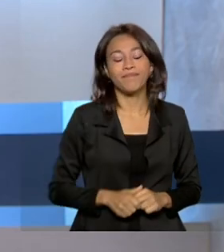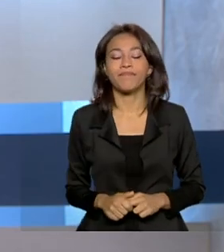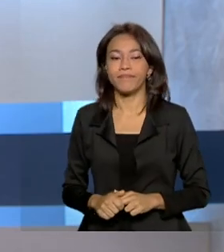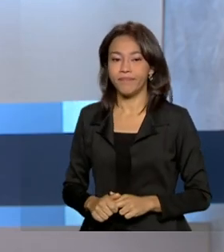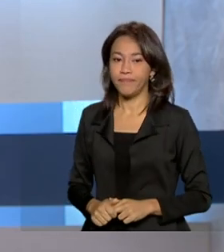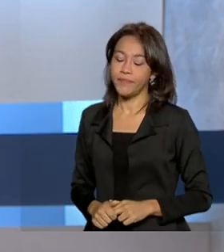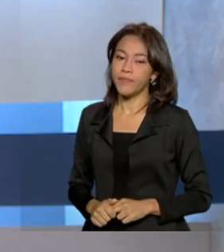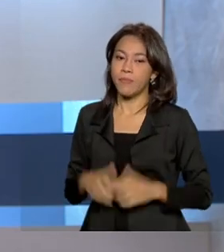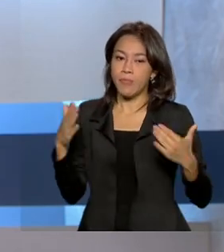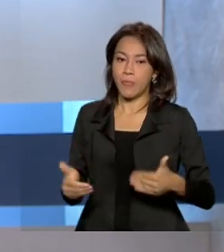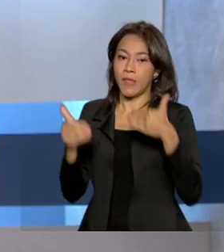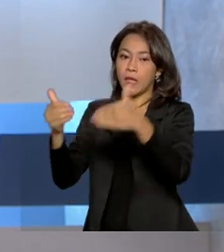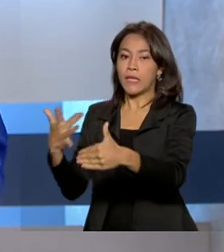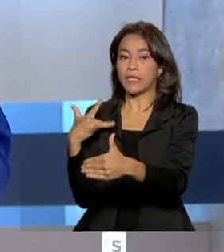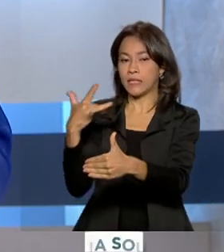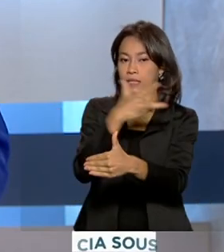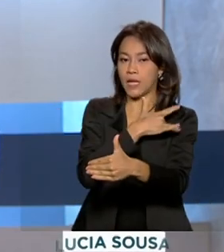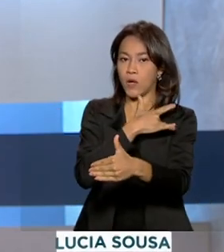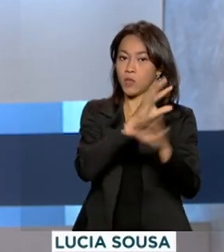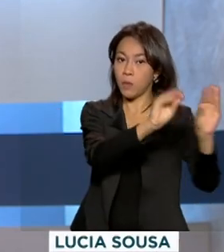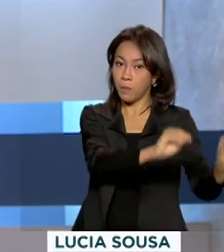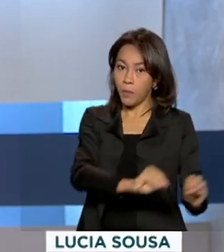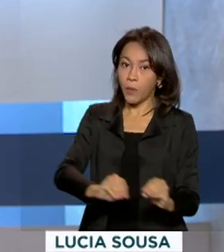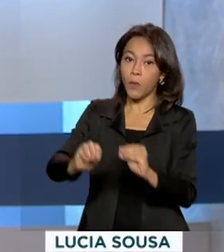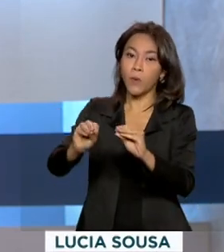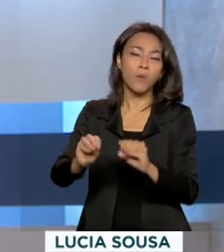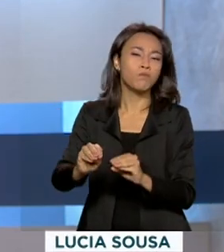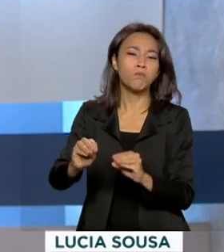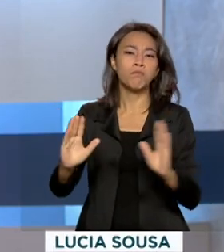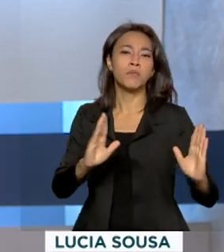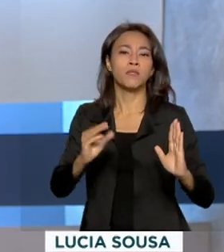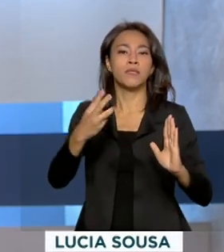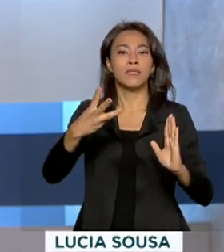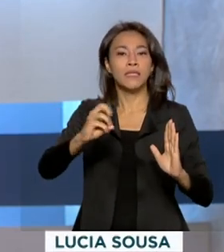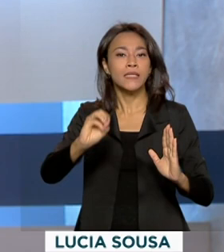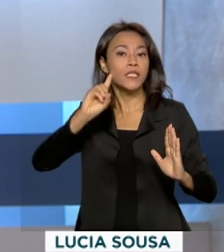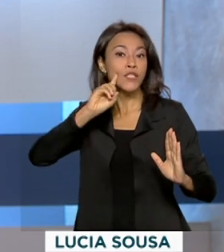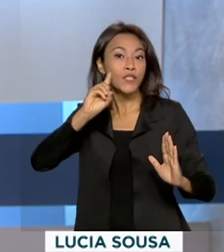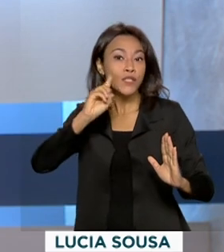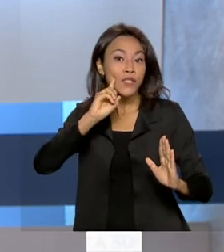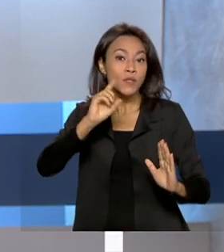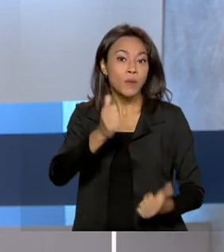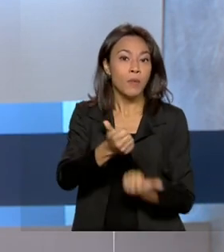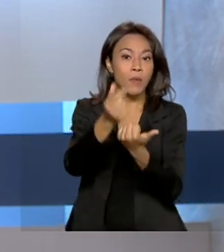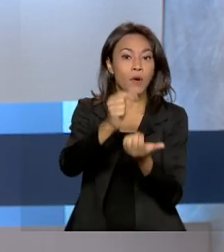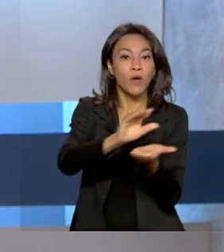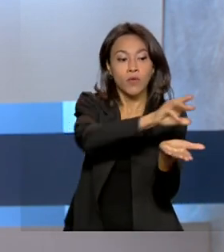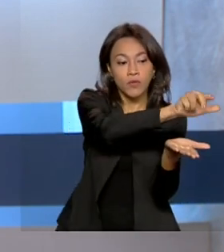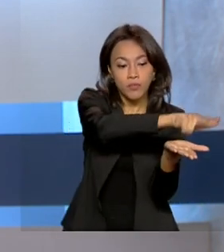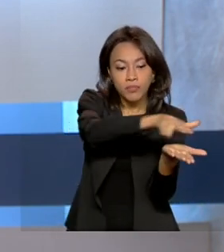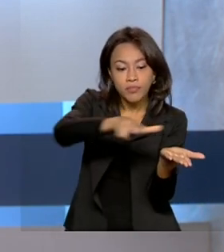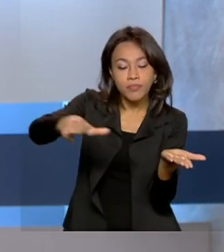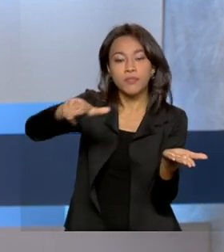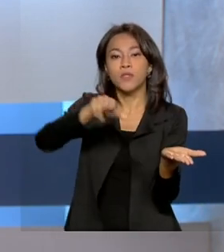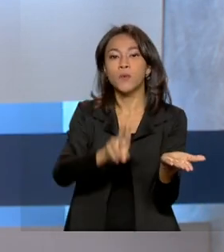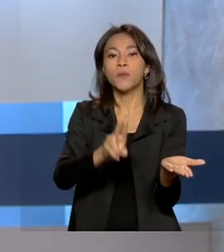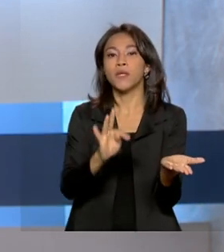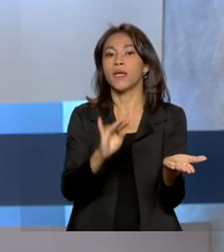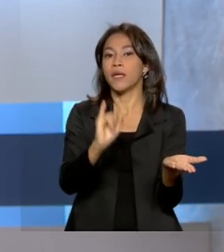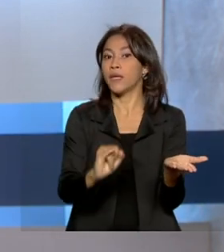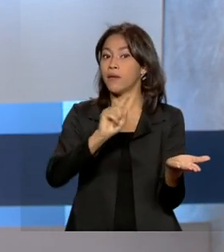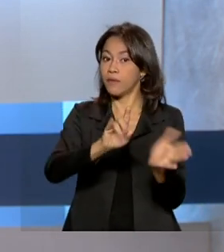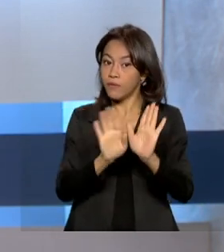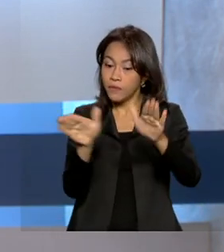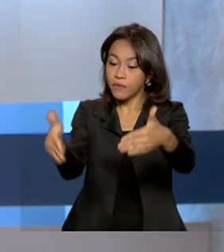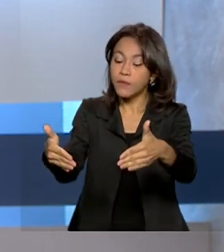E o Ministério da Saúde prorrogou por mais 30 dias o custeio de leitos de UTI destinados ao tratamento de pacientes